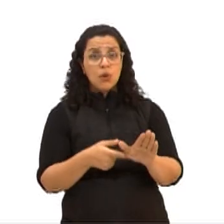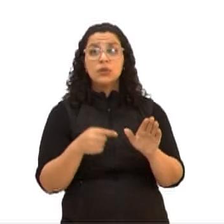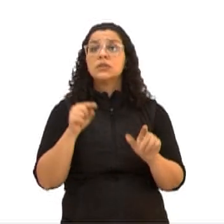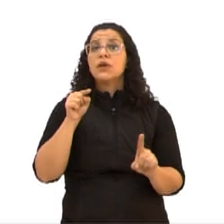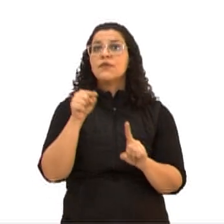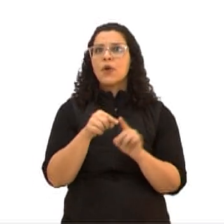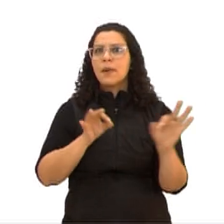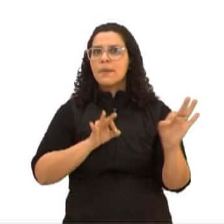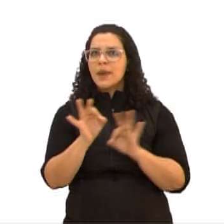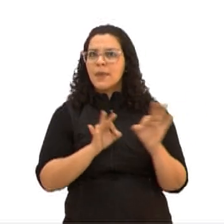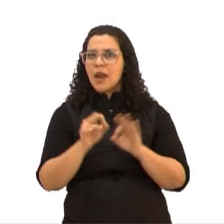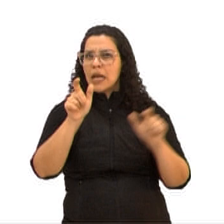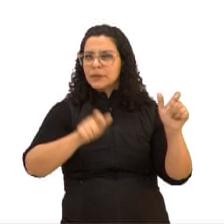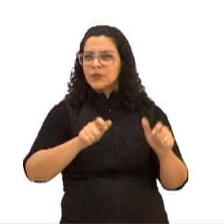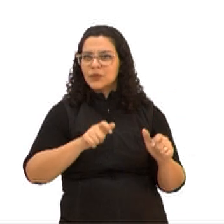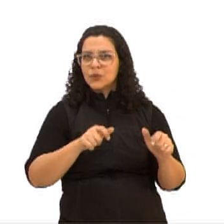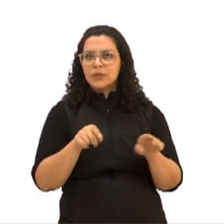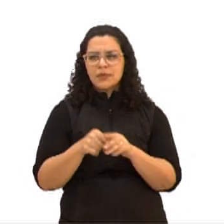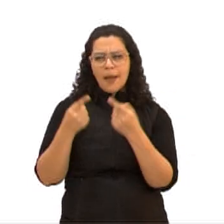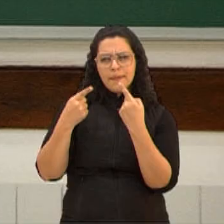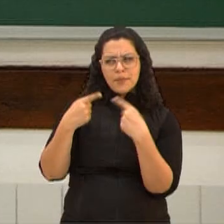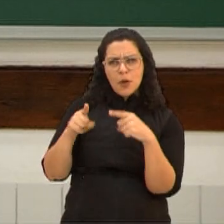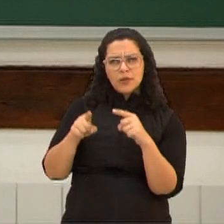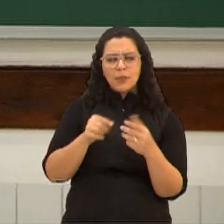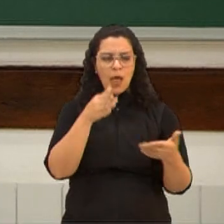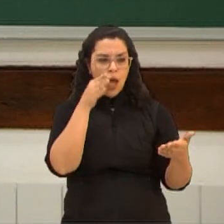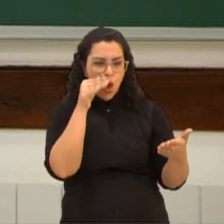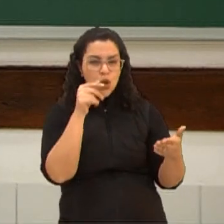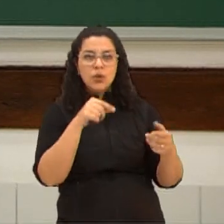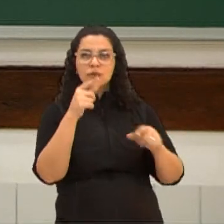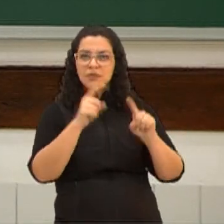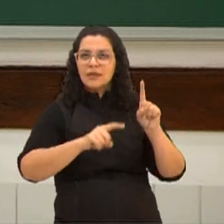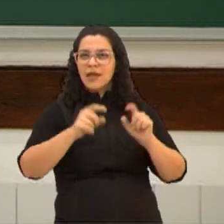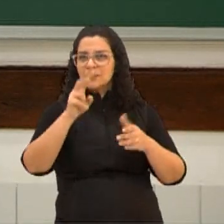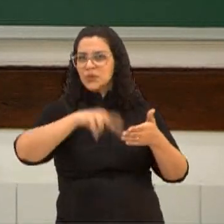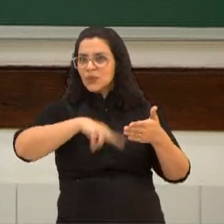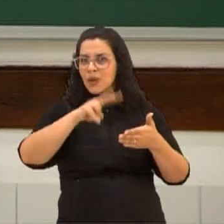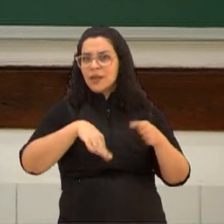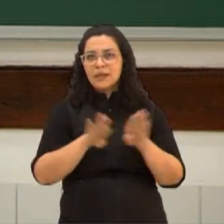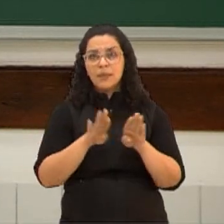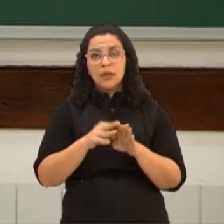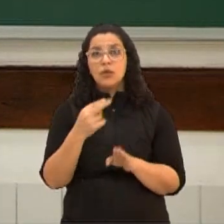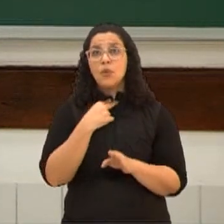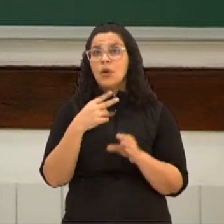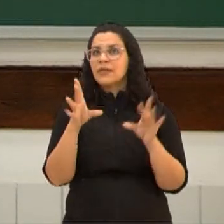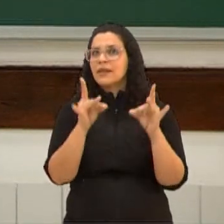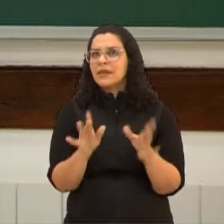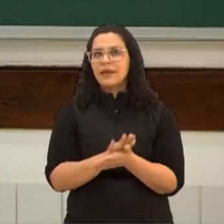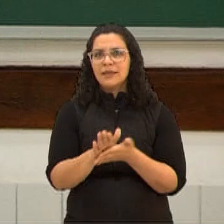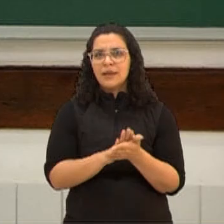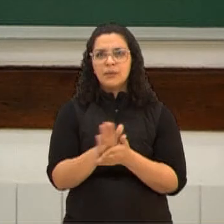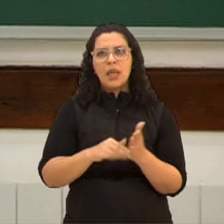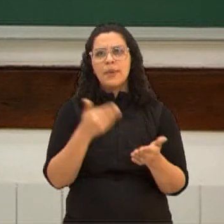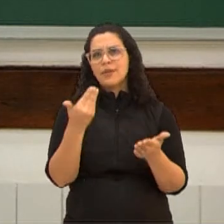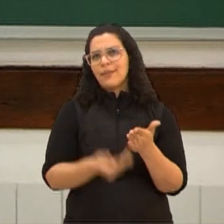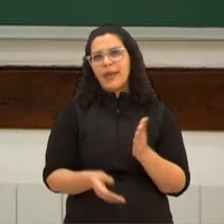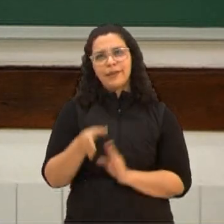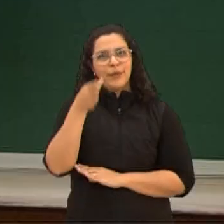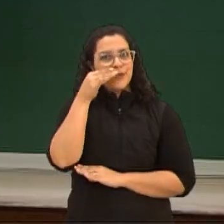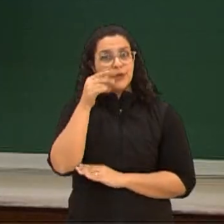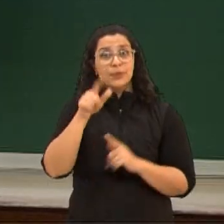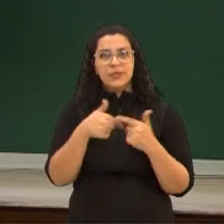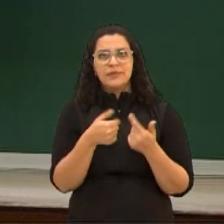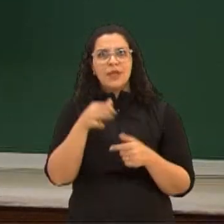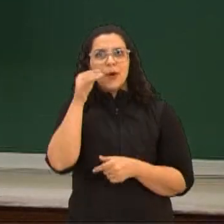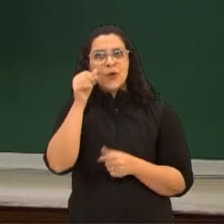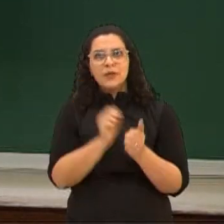intenção preparar o leitor, então é uma preparação para o leitor. Não pode dar muitos detalhes, porque senão a pessoa acaba não